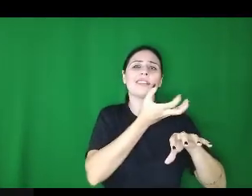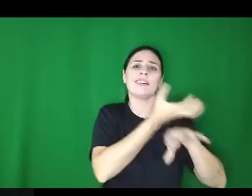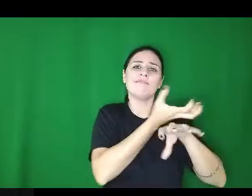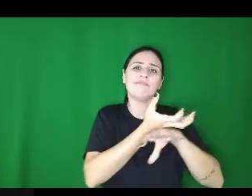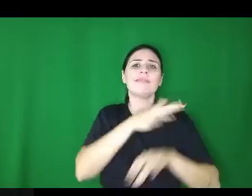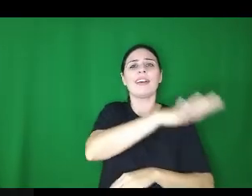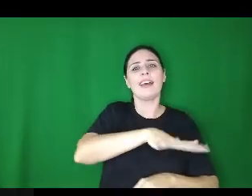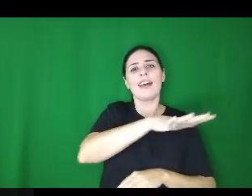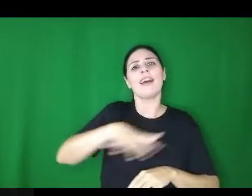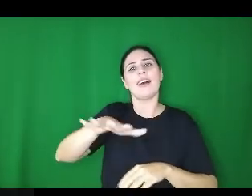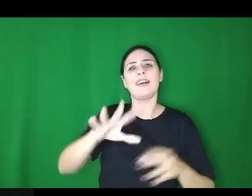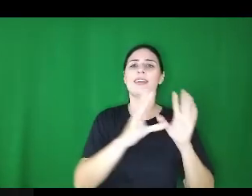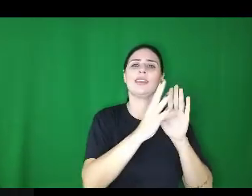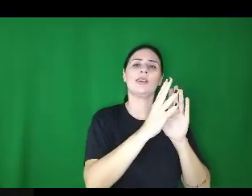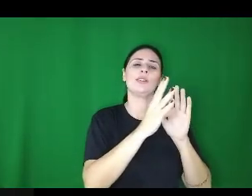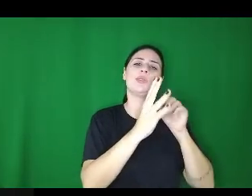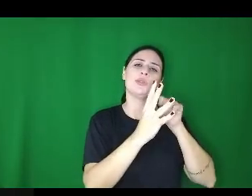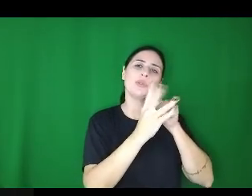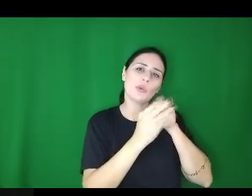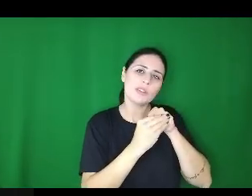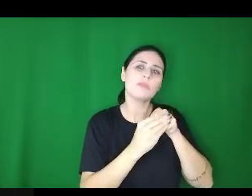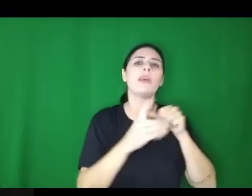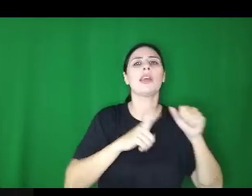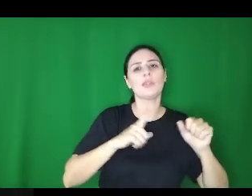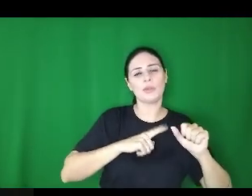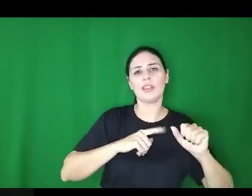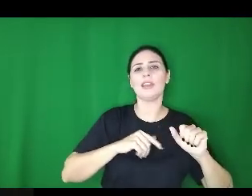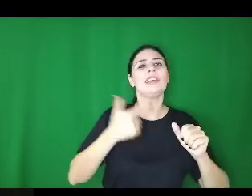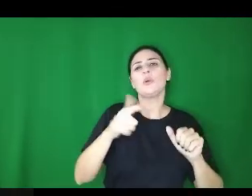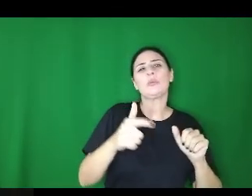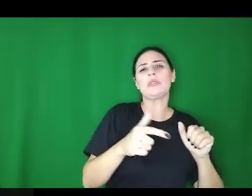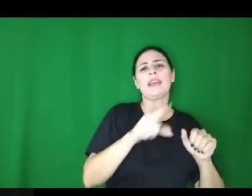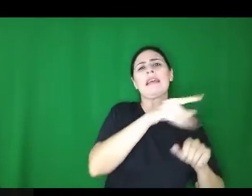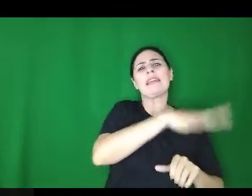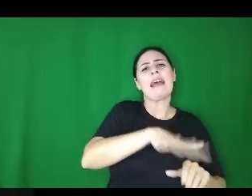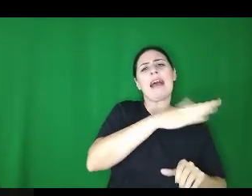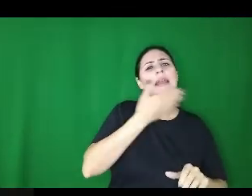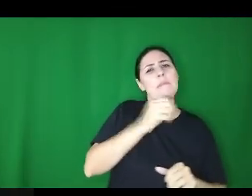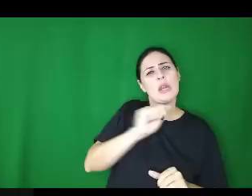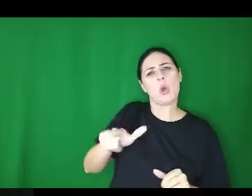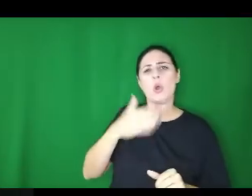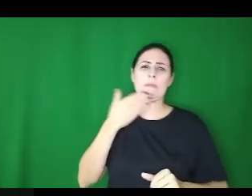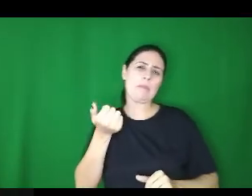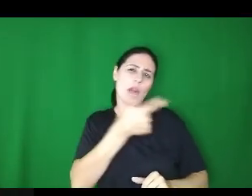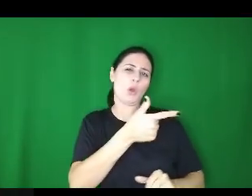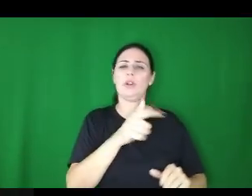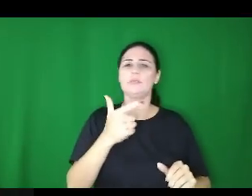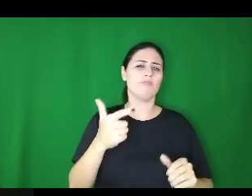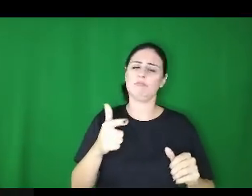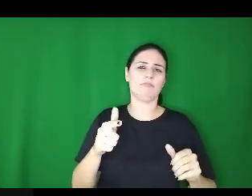que é necessário e o que é possível, né? O ideal, né, para mim,